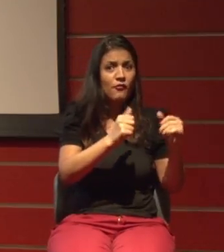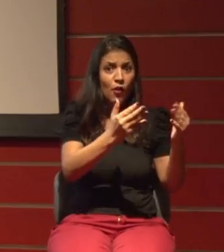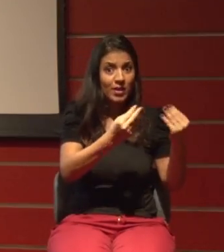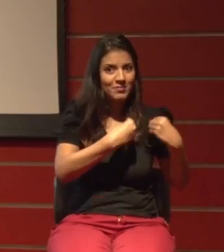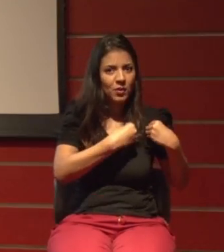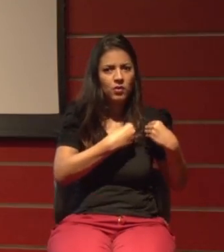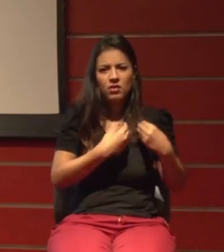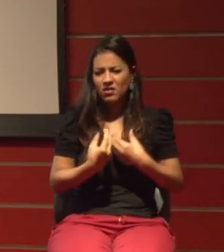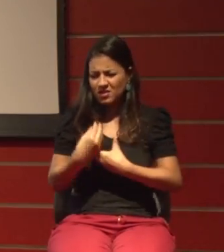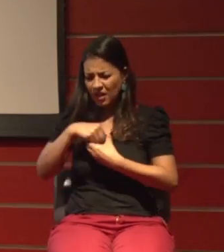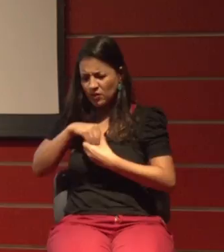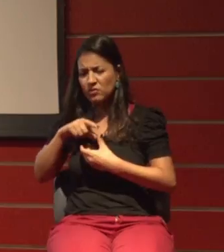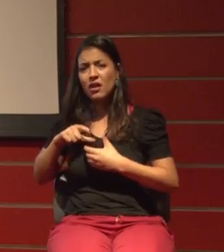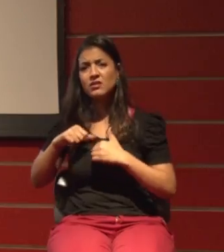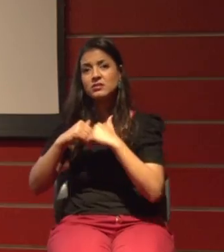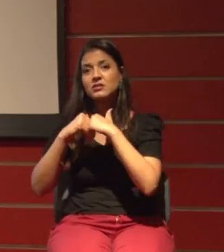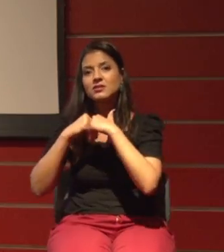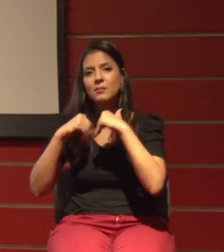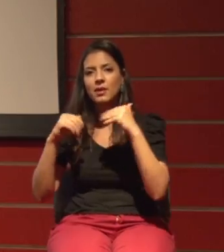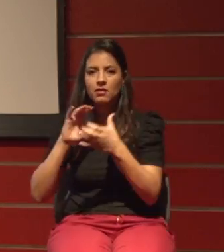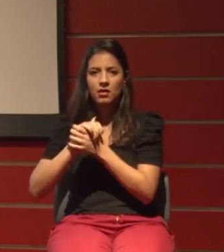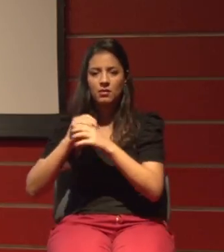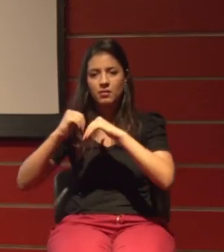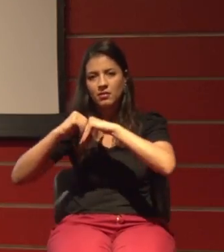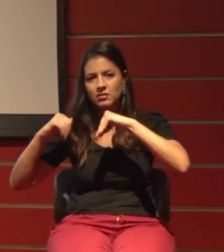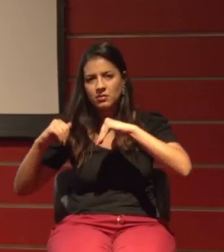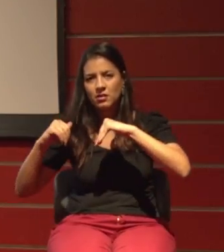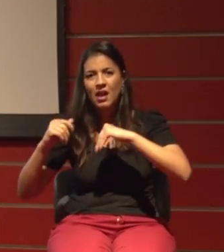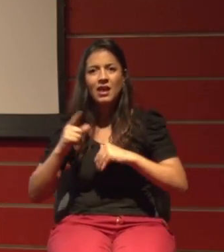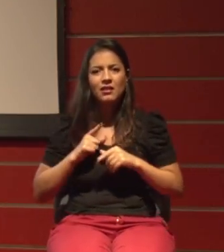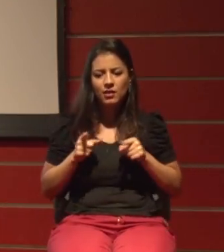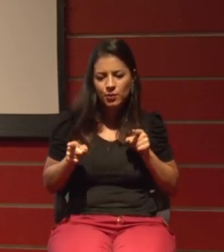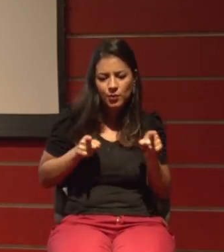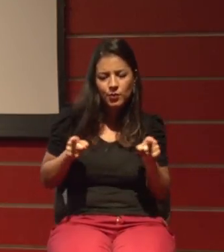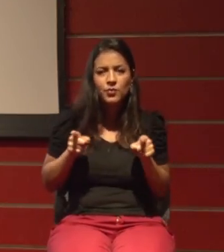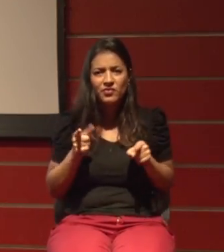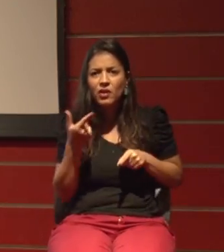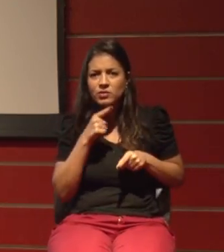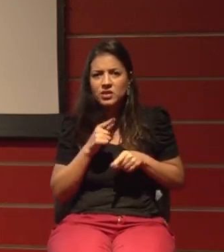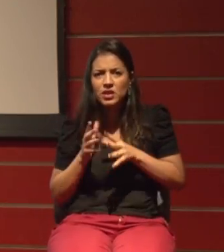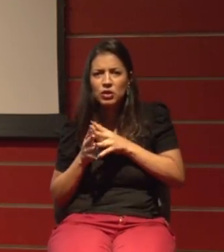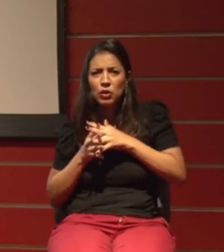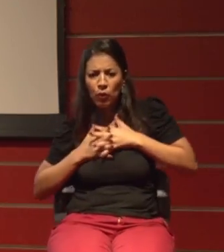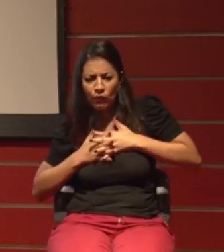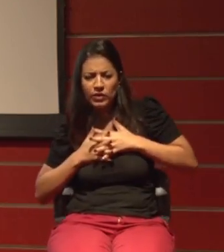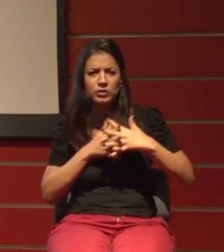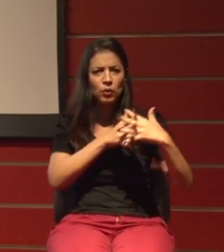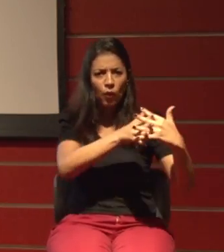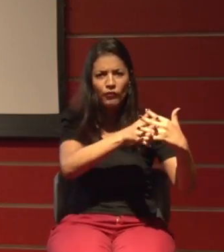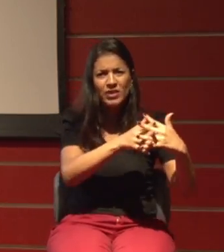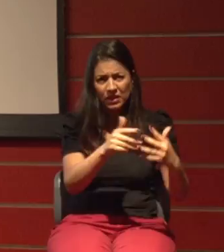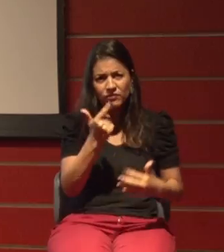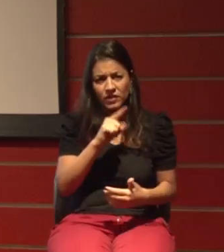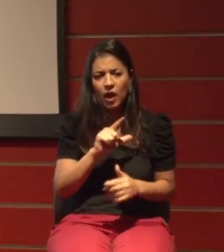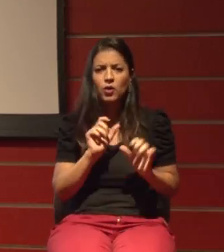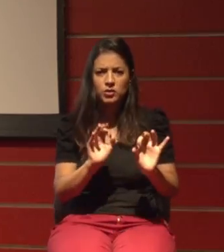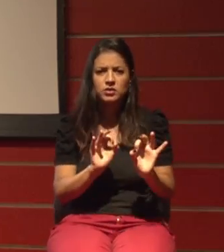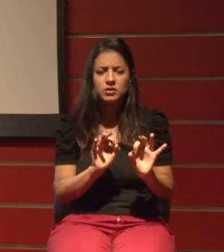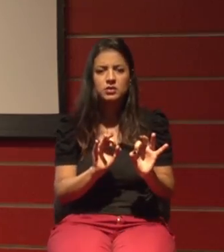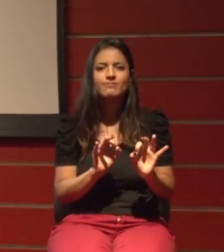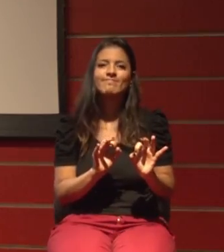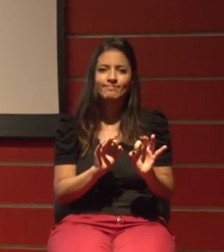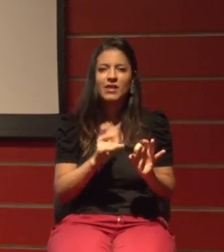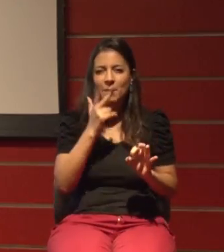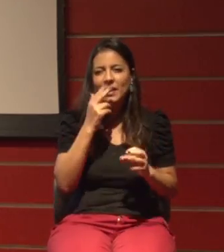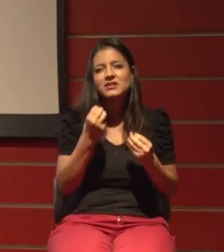ter força para viver a separação e viver a doença ao mesmo tempo vão ser superados né então ou seja complique a vida do